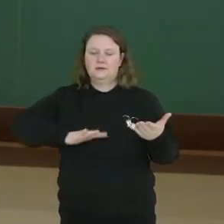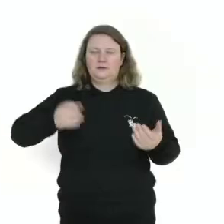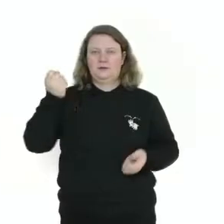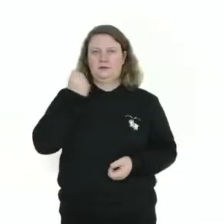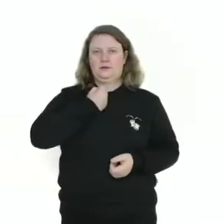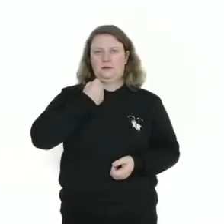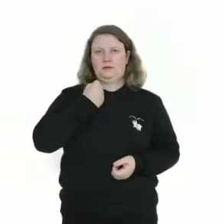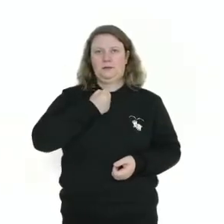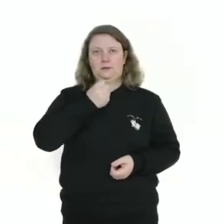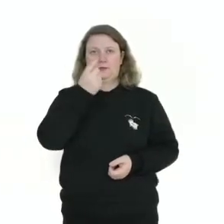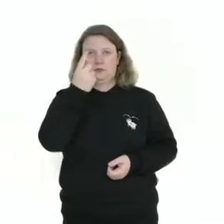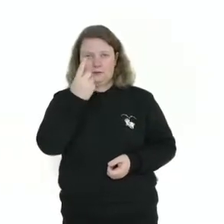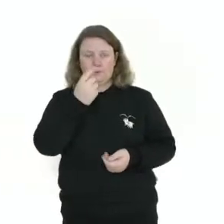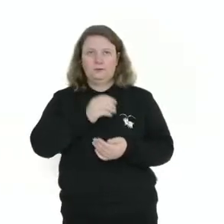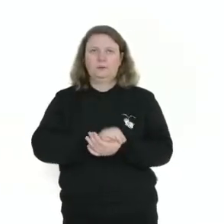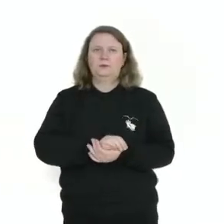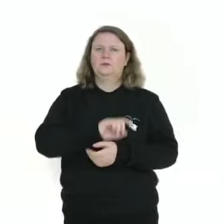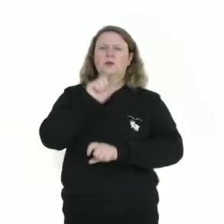gente. Olha lá.